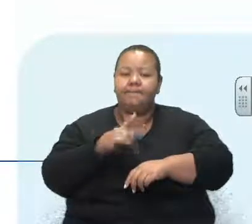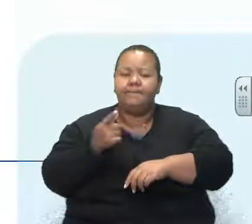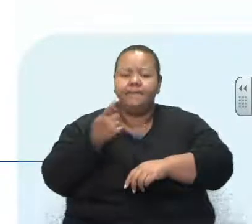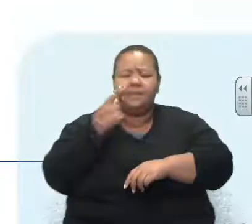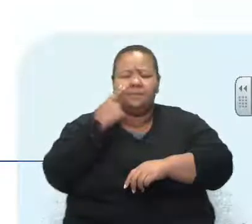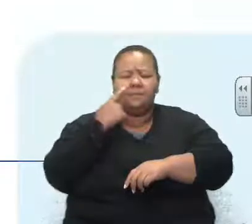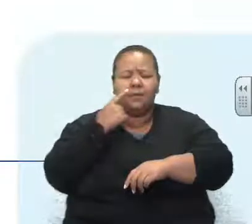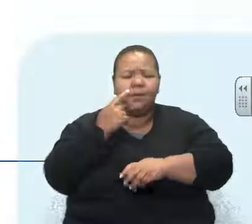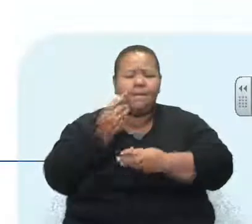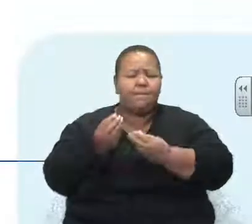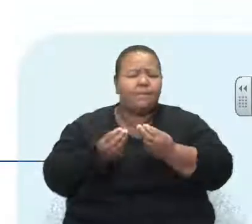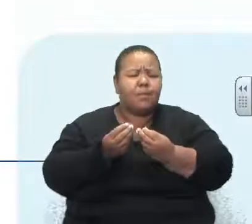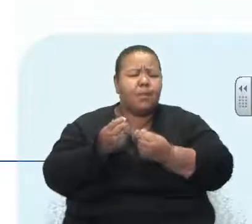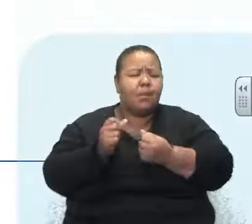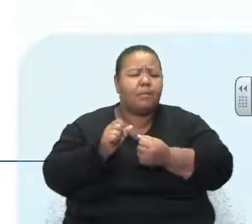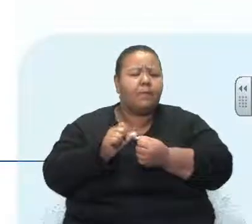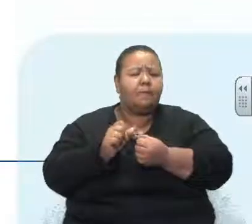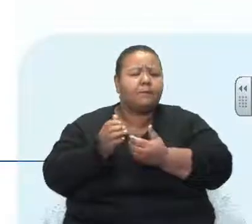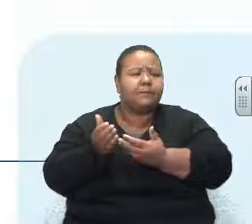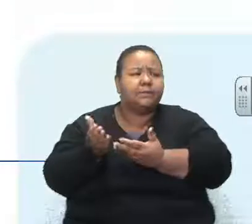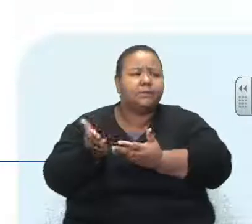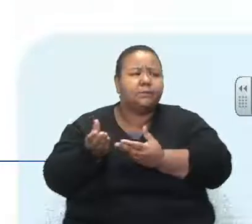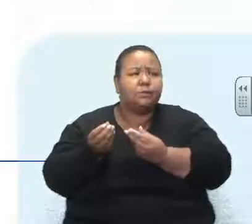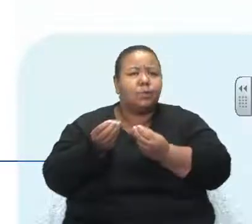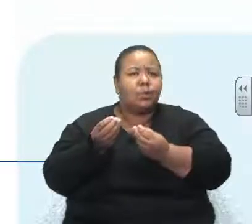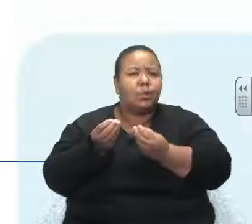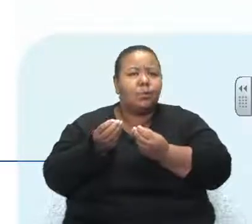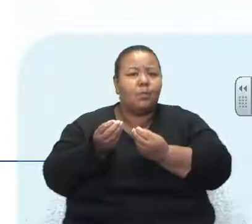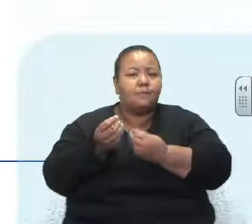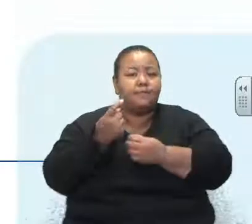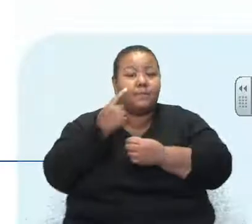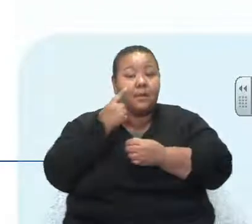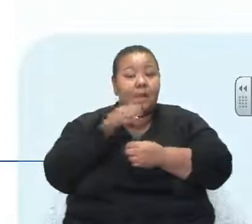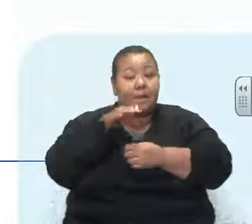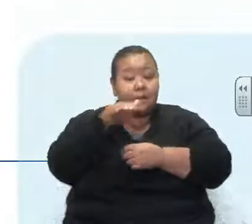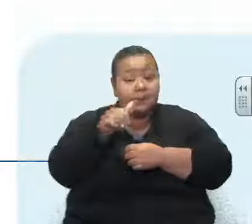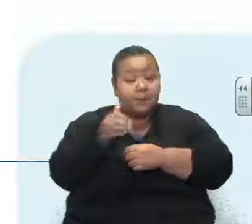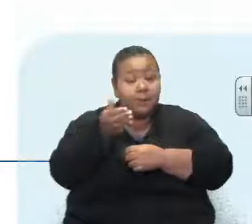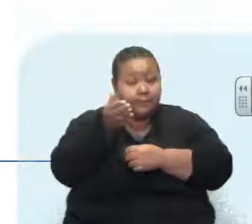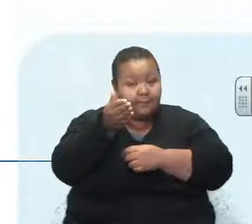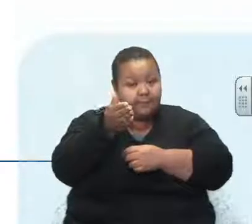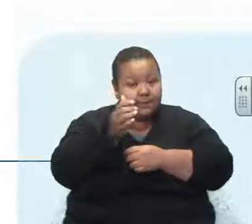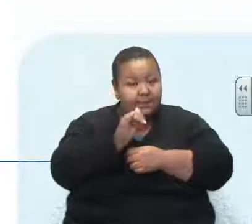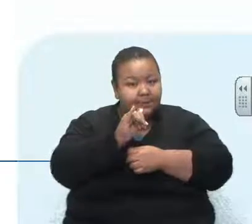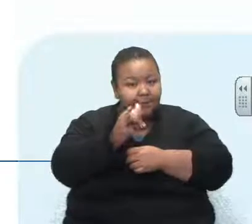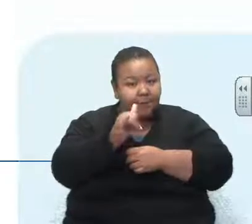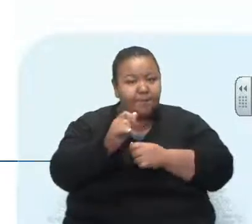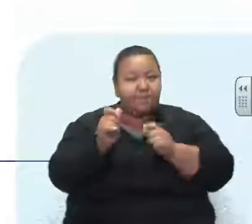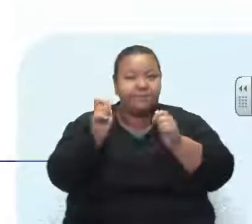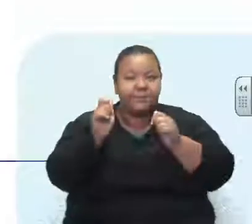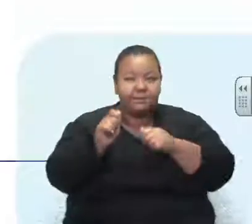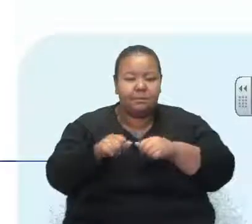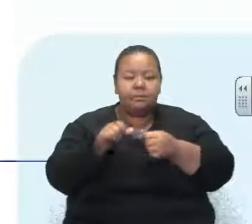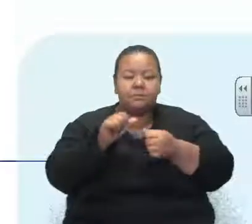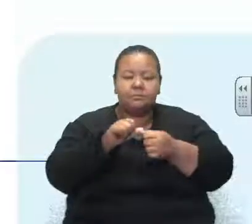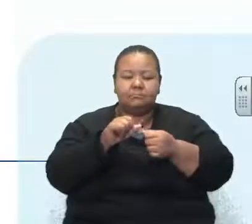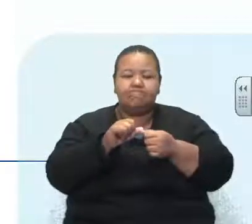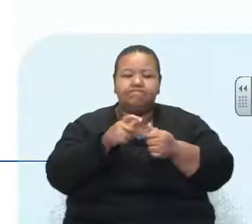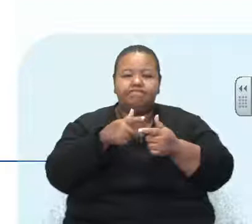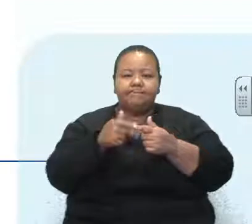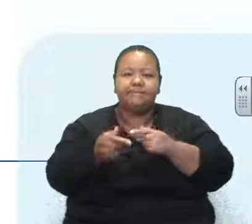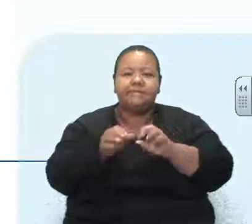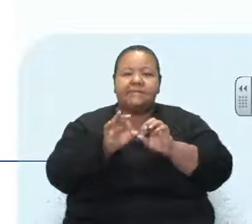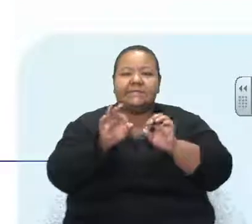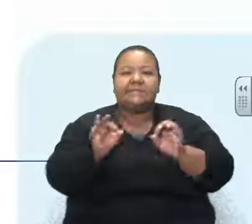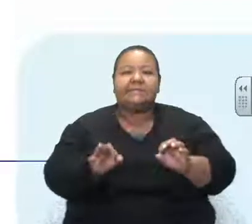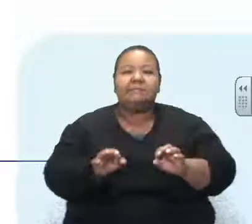vou fazer isso, né? Aí ela chamou você e falou assim, olha, a gente pode resolver isso. É simples, não